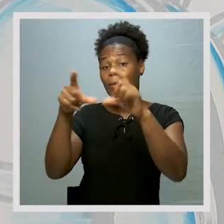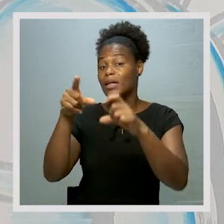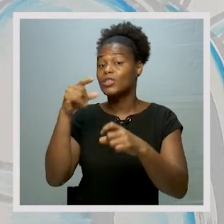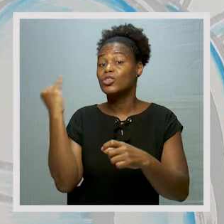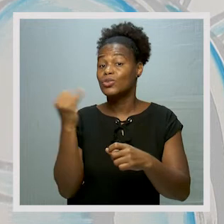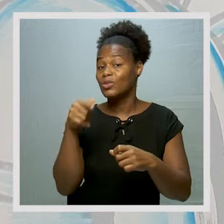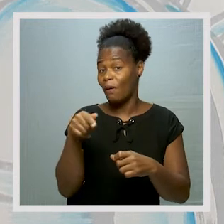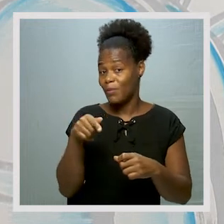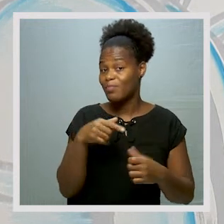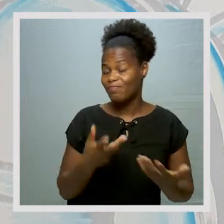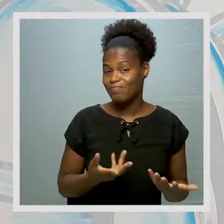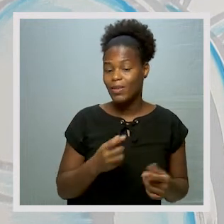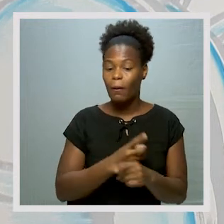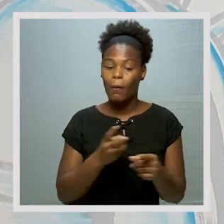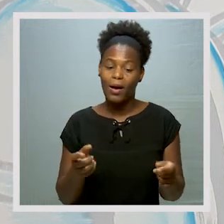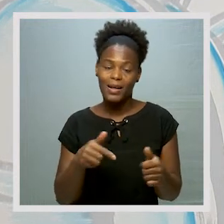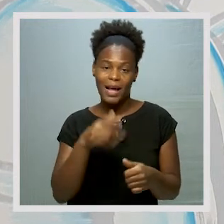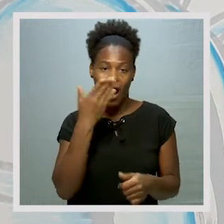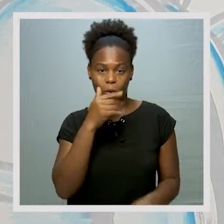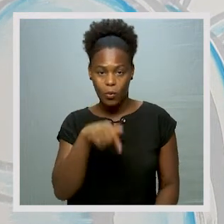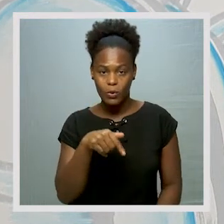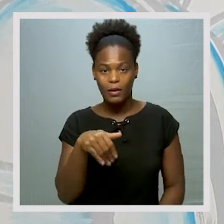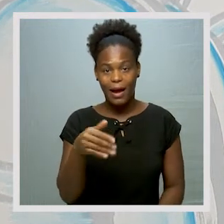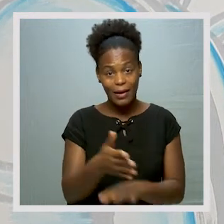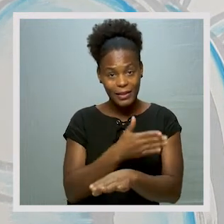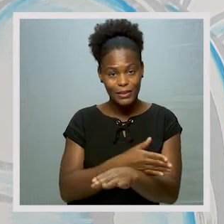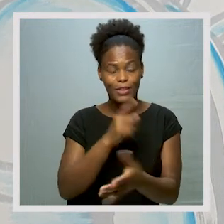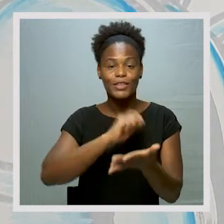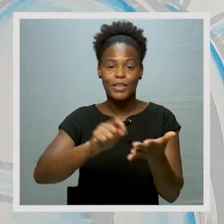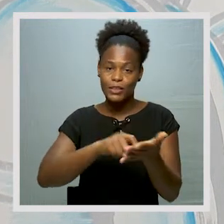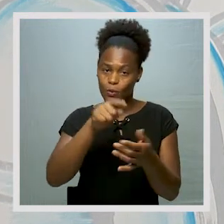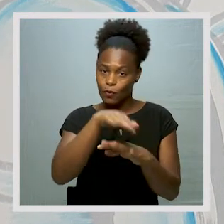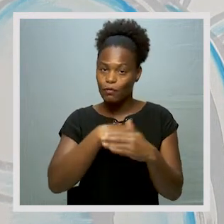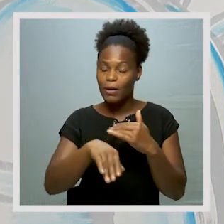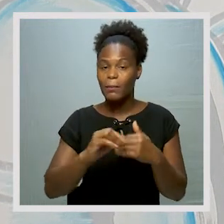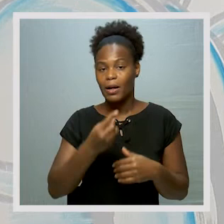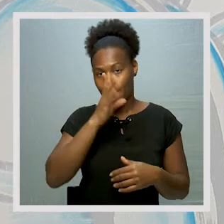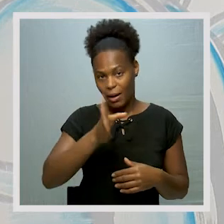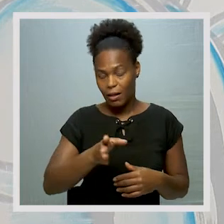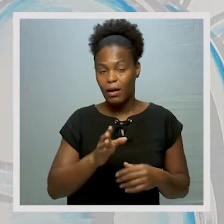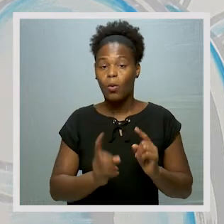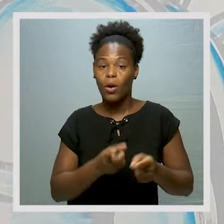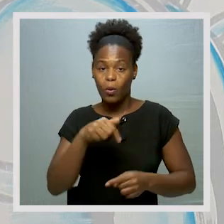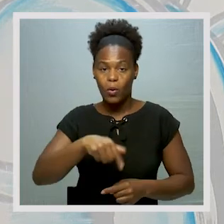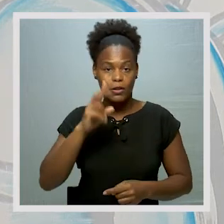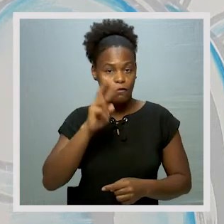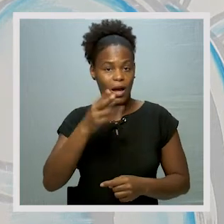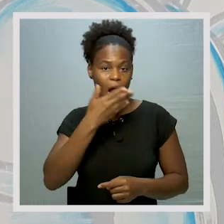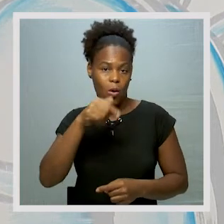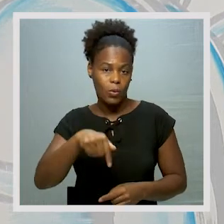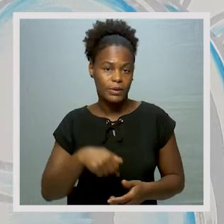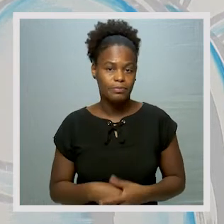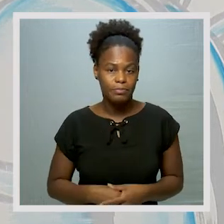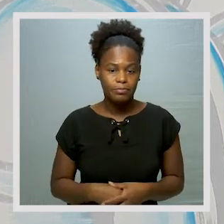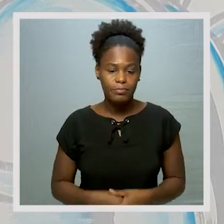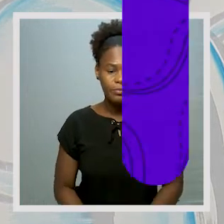patronal. Foi isso a aula de hoje, mas antes vou passar um pequeno exercício para aplicarmos aquilo que nós vimos na aula de